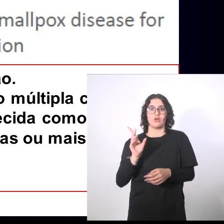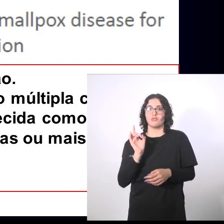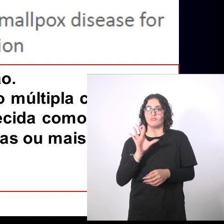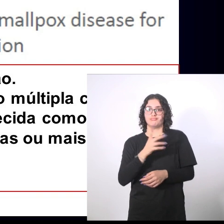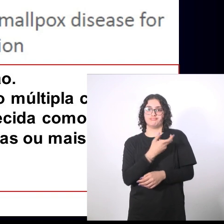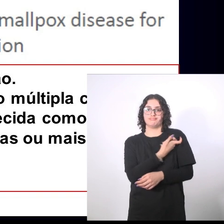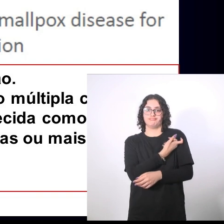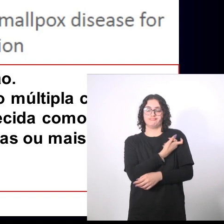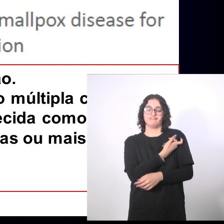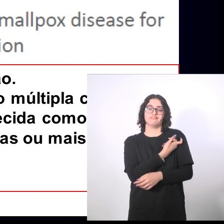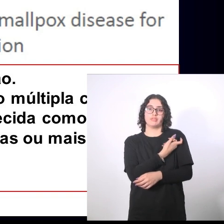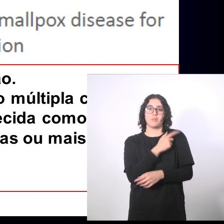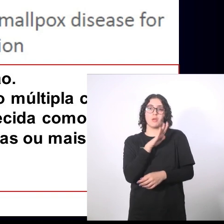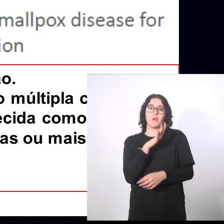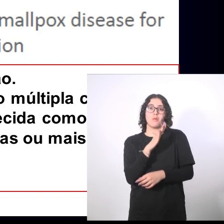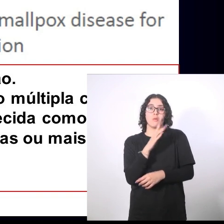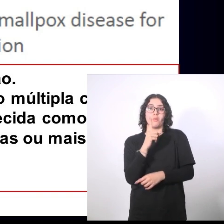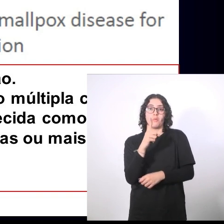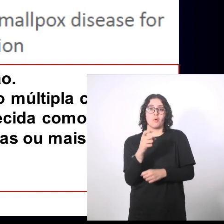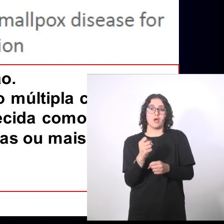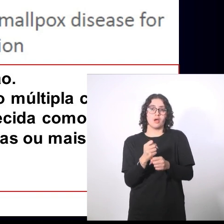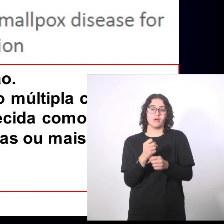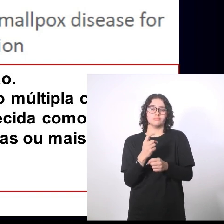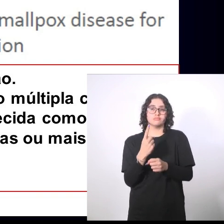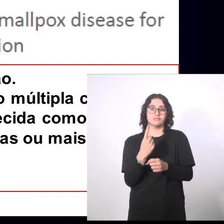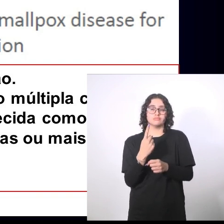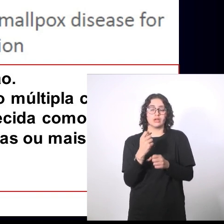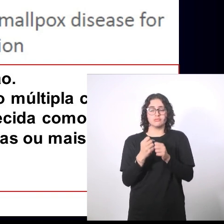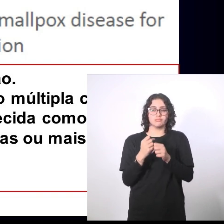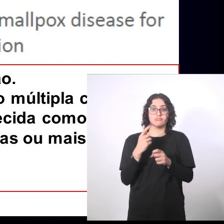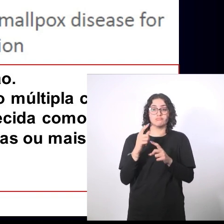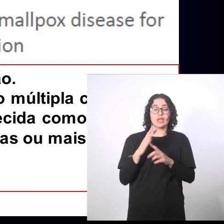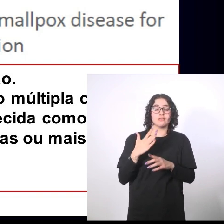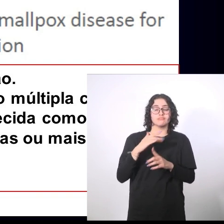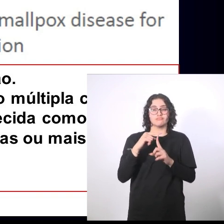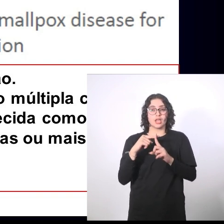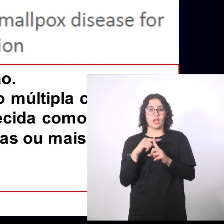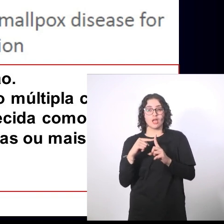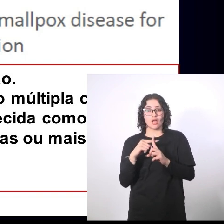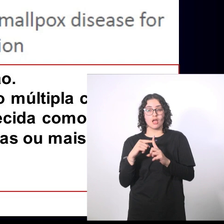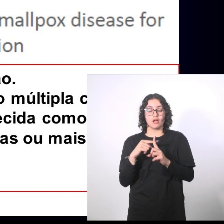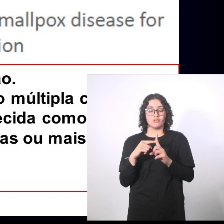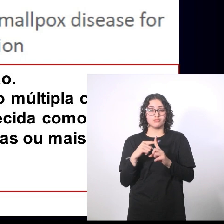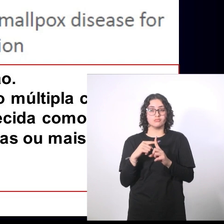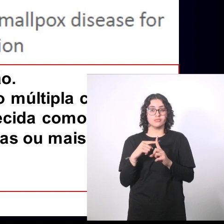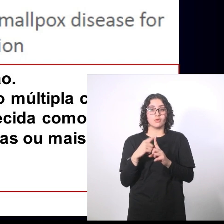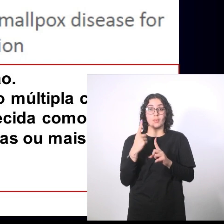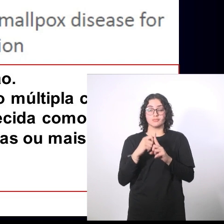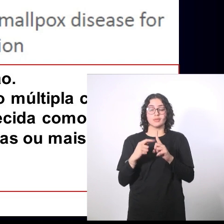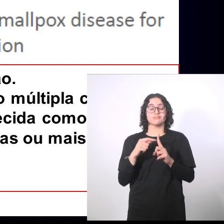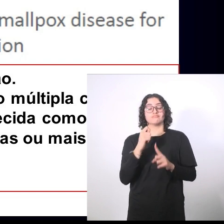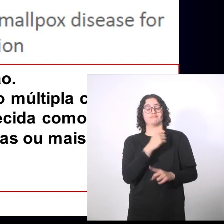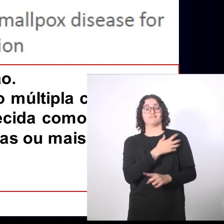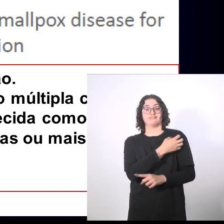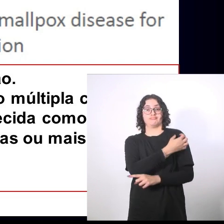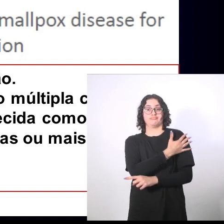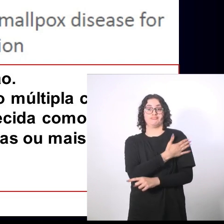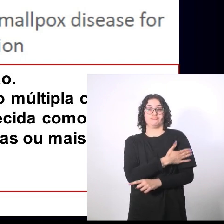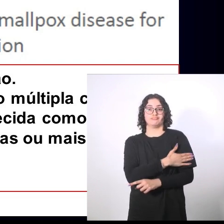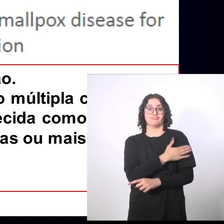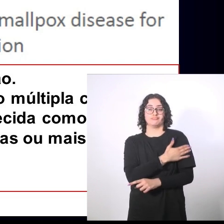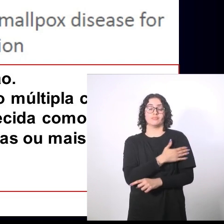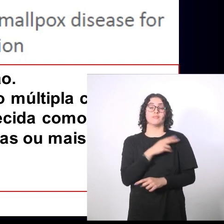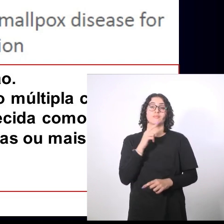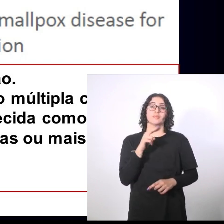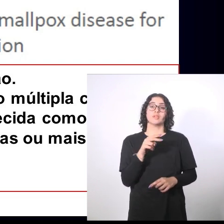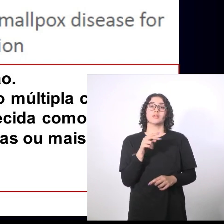lesão pode levar até 1 mês e meio para cicatrizar. A lesão vacinal no local da aplicação. E a resposta imune, muita